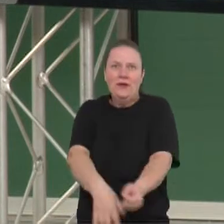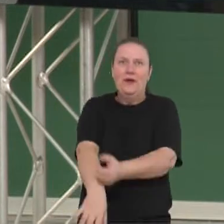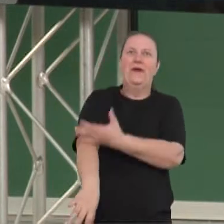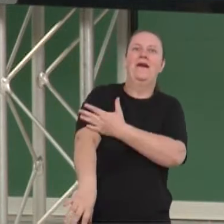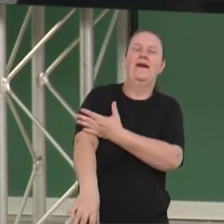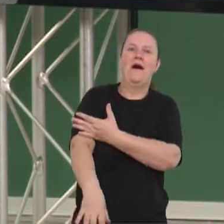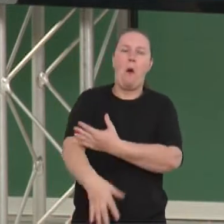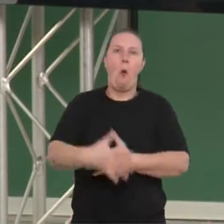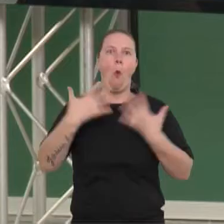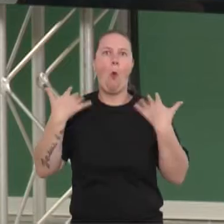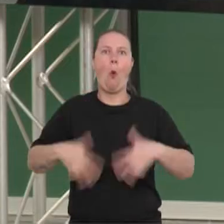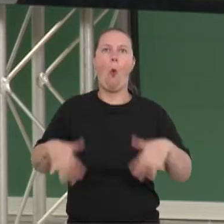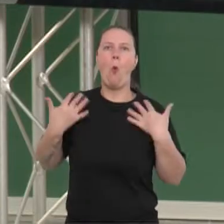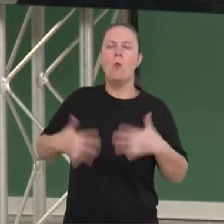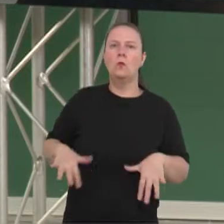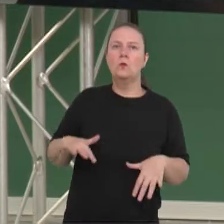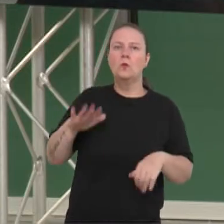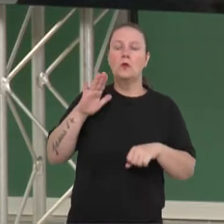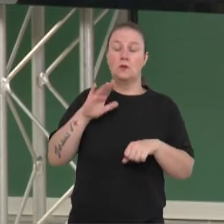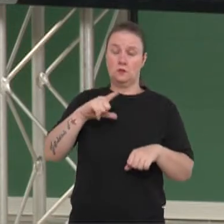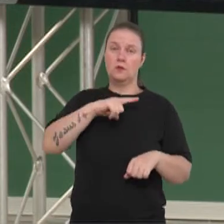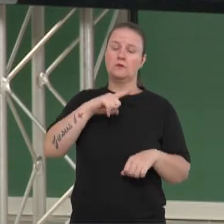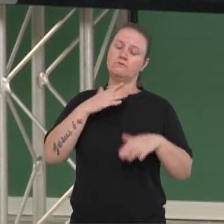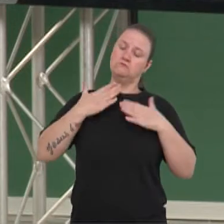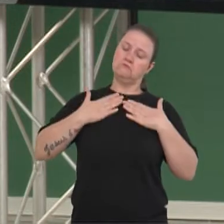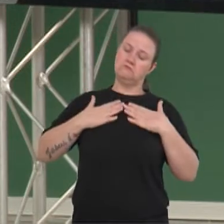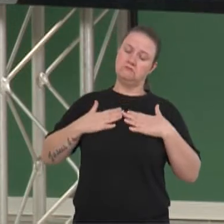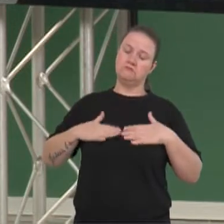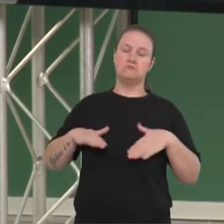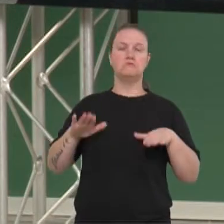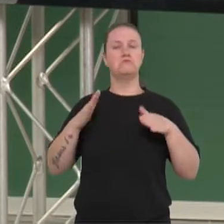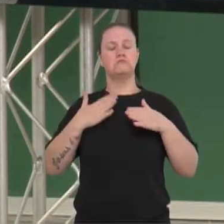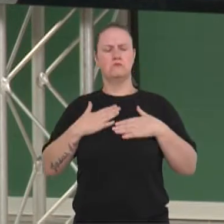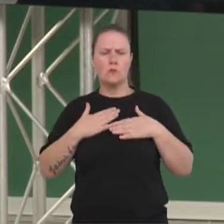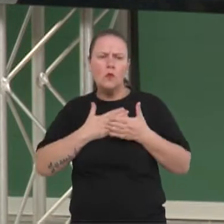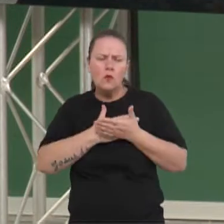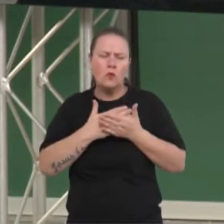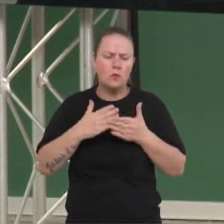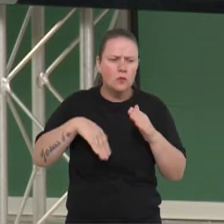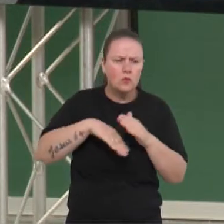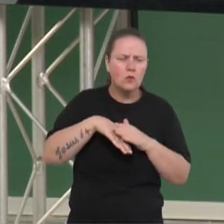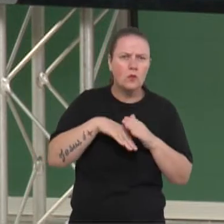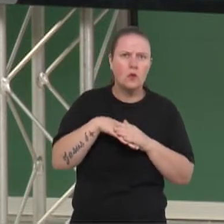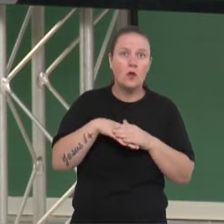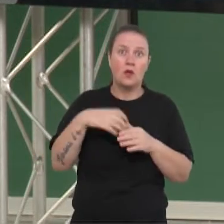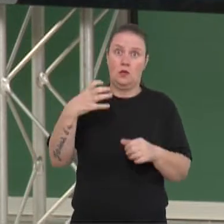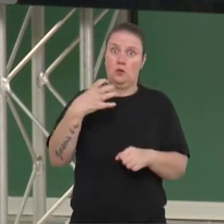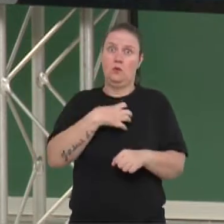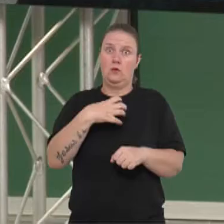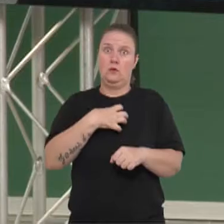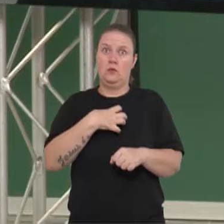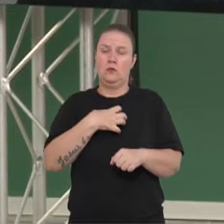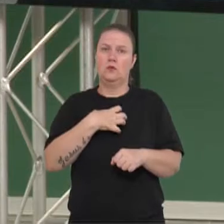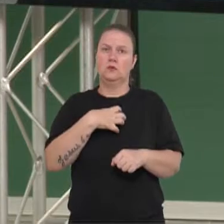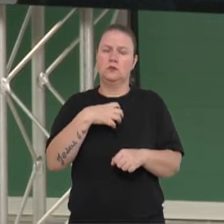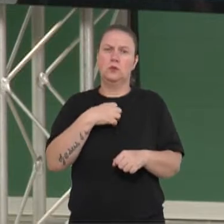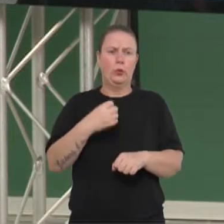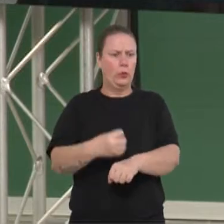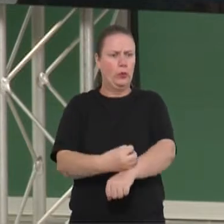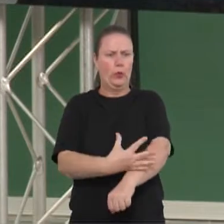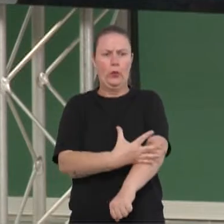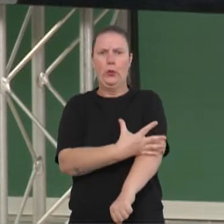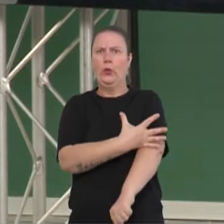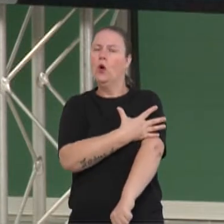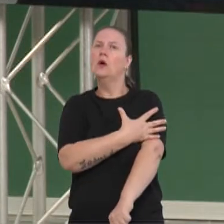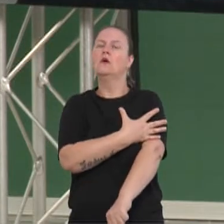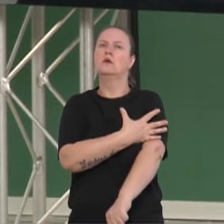momento em que ele tem uma narrativa calma, tranquila, e o momento em que ele se emociona, que ele vai sendo tomado pela